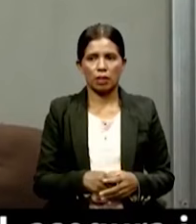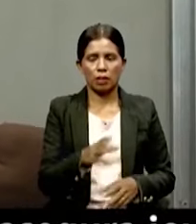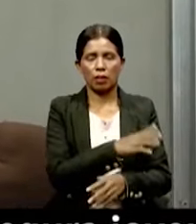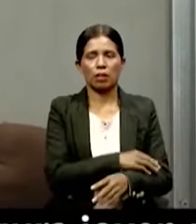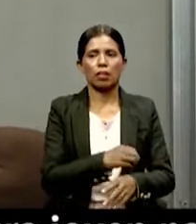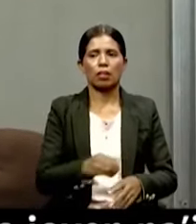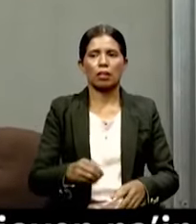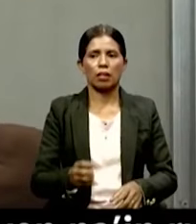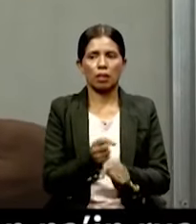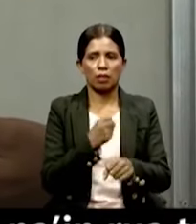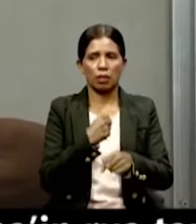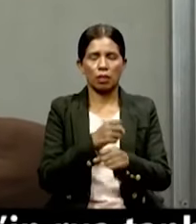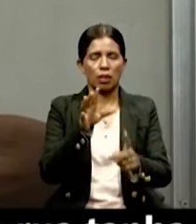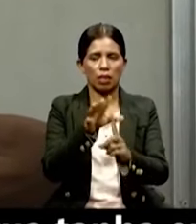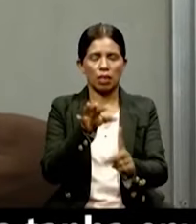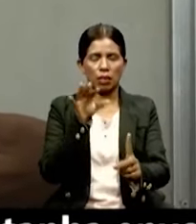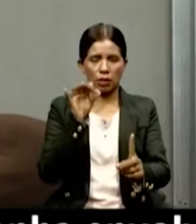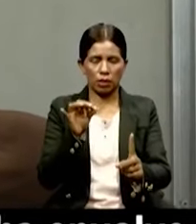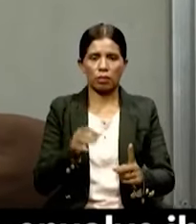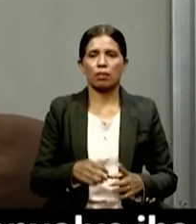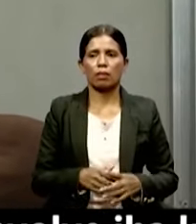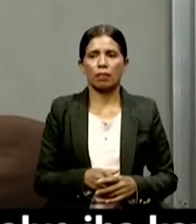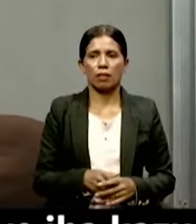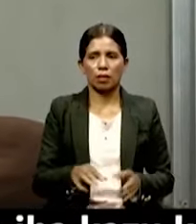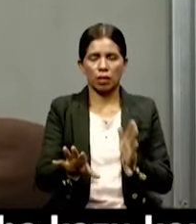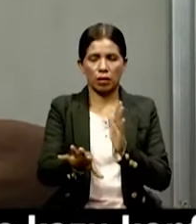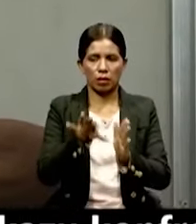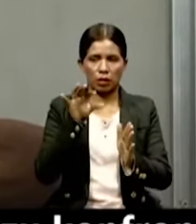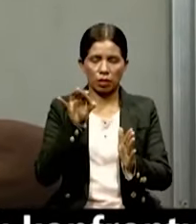demokratikamente ame halo eleição hili